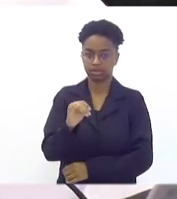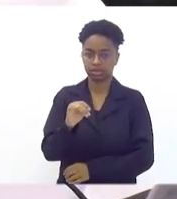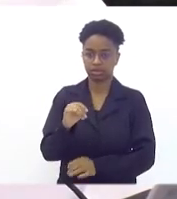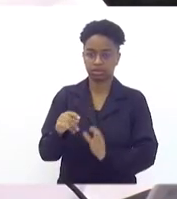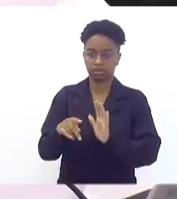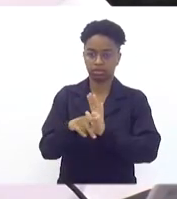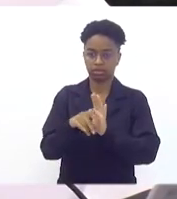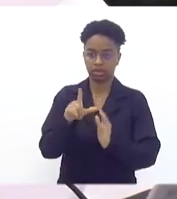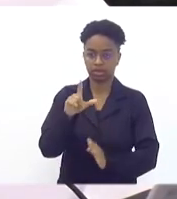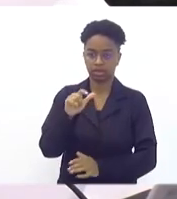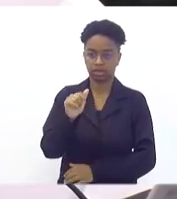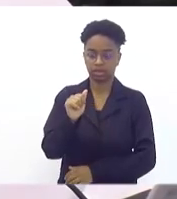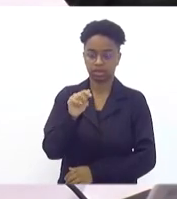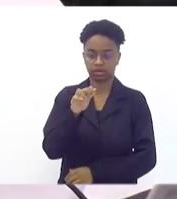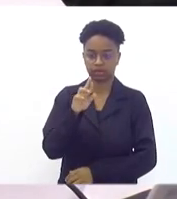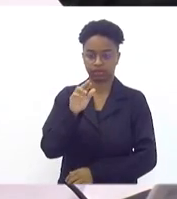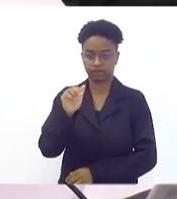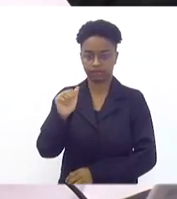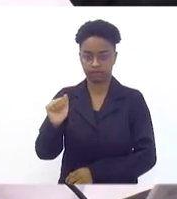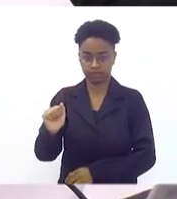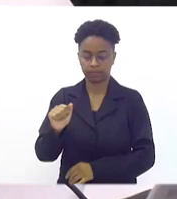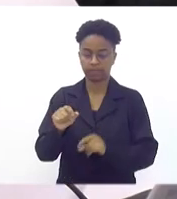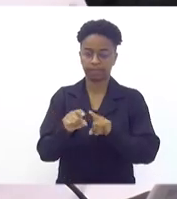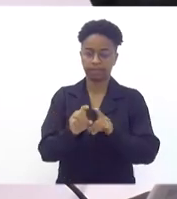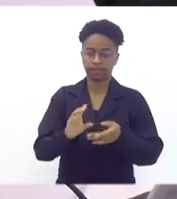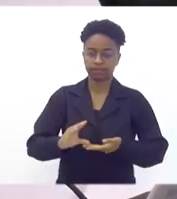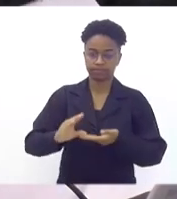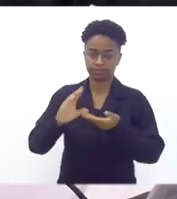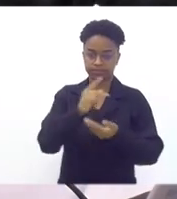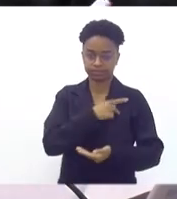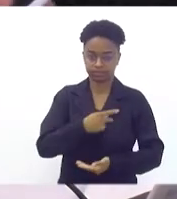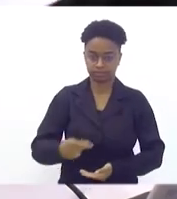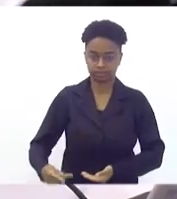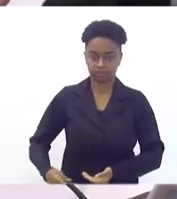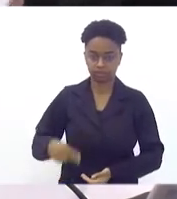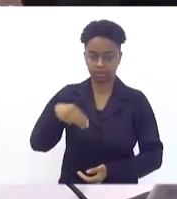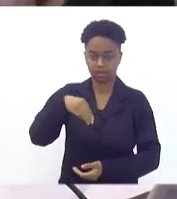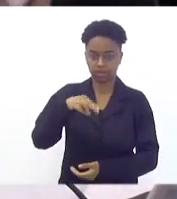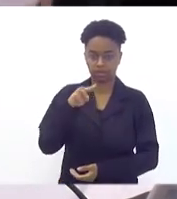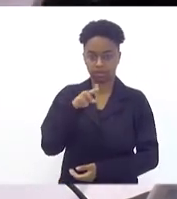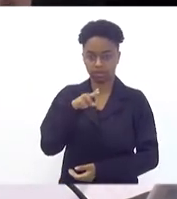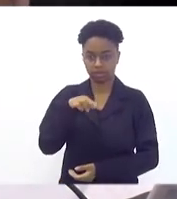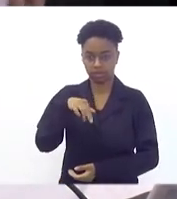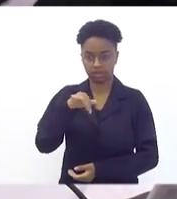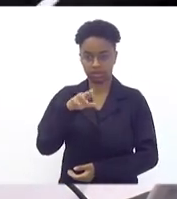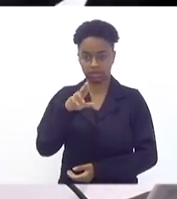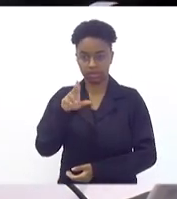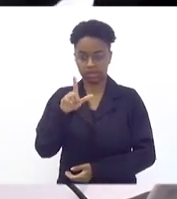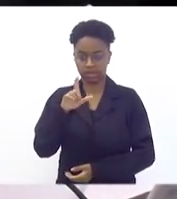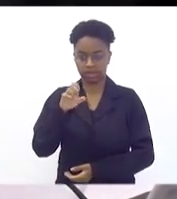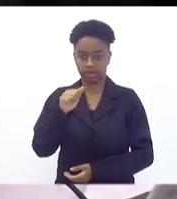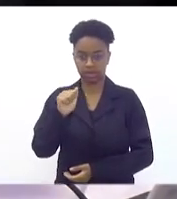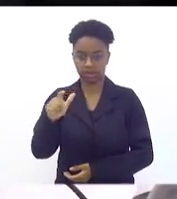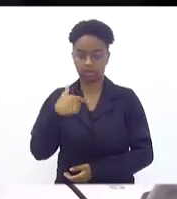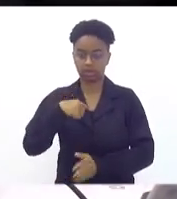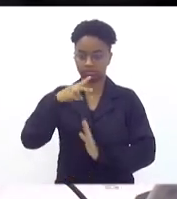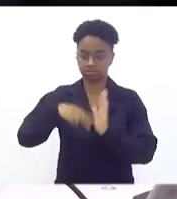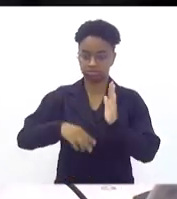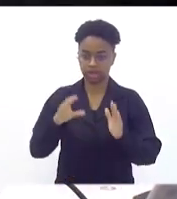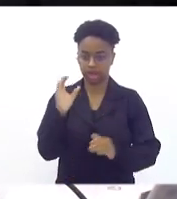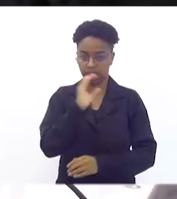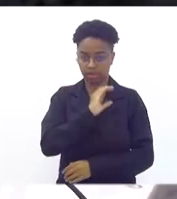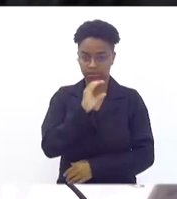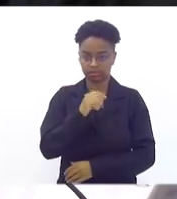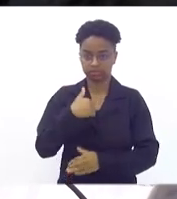do Conselheiro Presidente Murilo Leal que eu vou dar vistas a todos e vou fazer a breve leitura